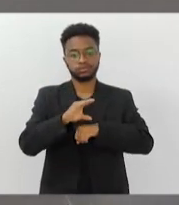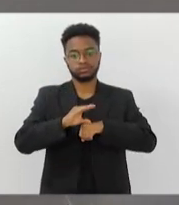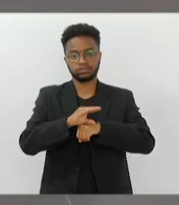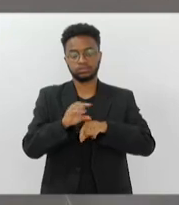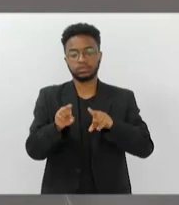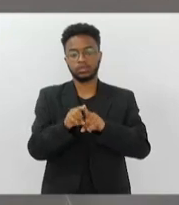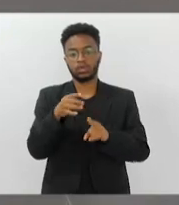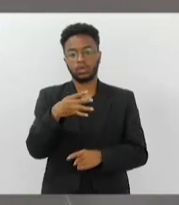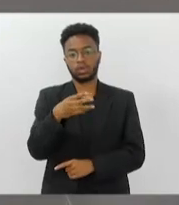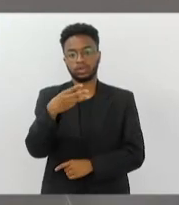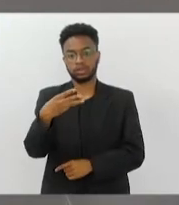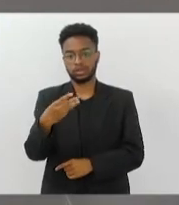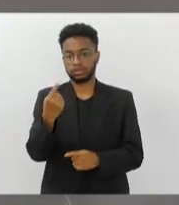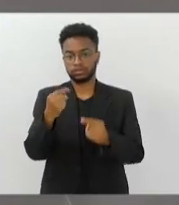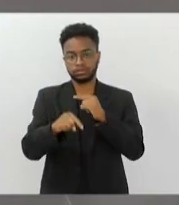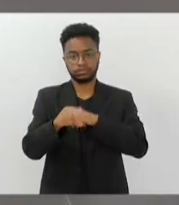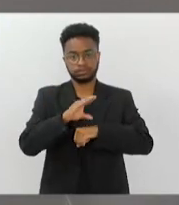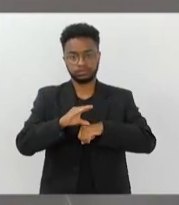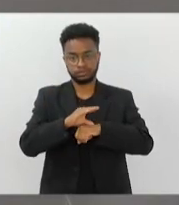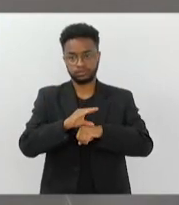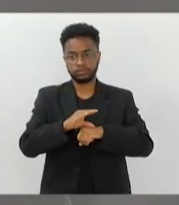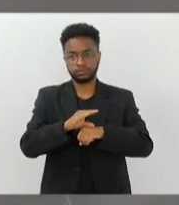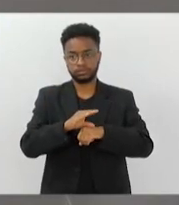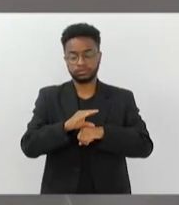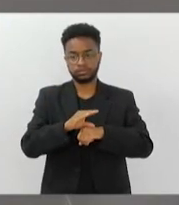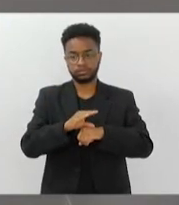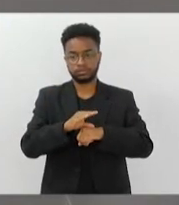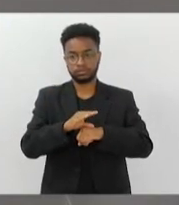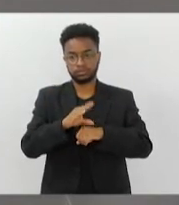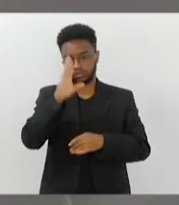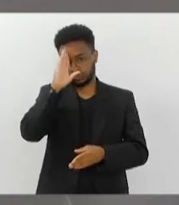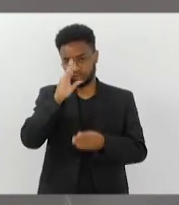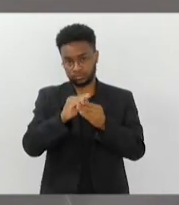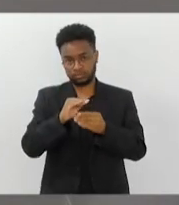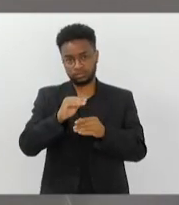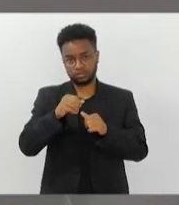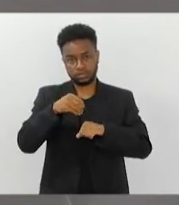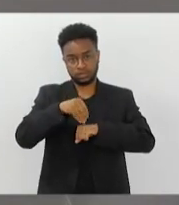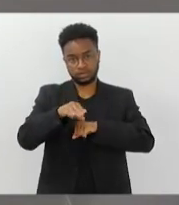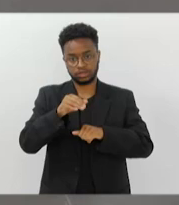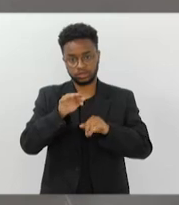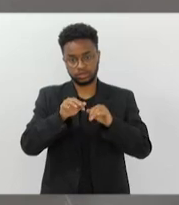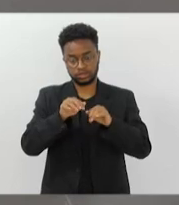o 43 é inconstitucionalidade concluindo pela TIS.